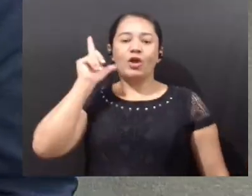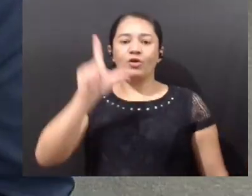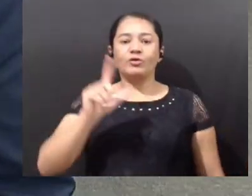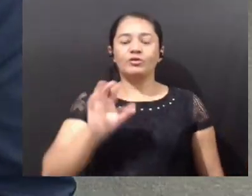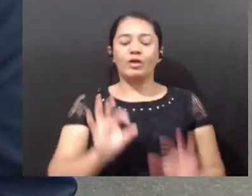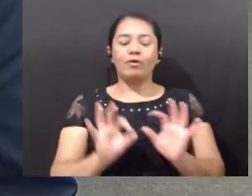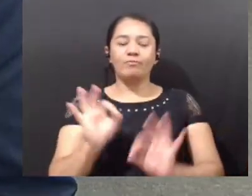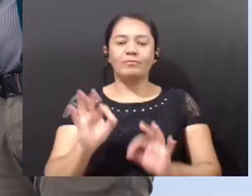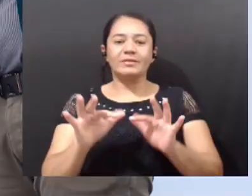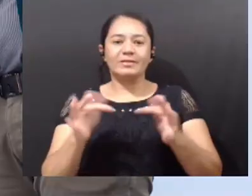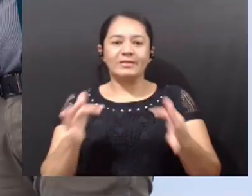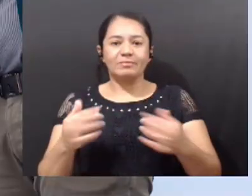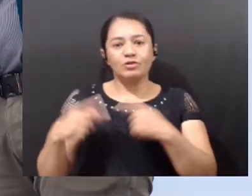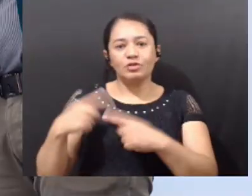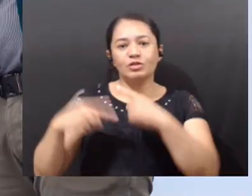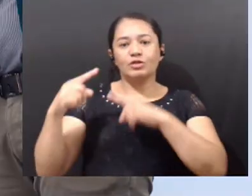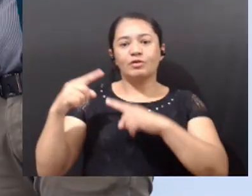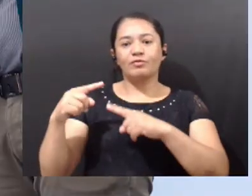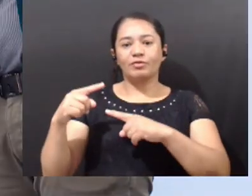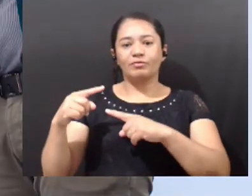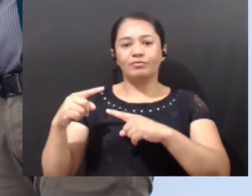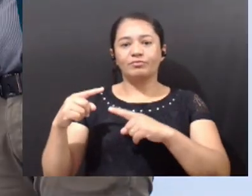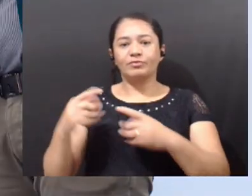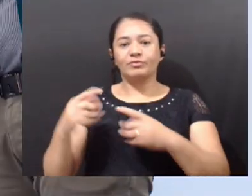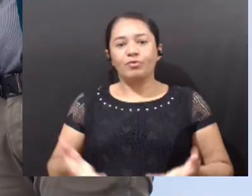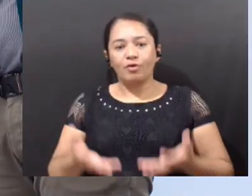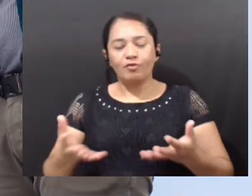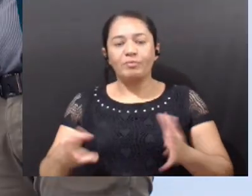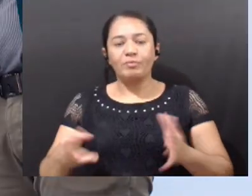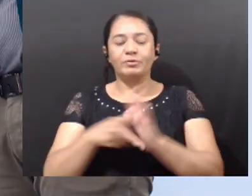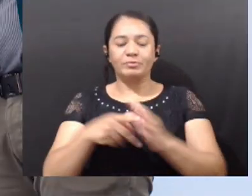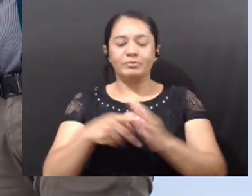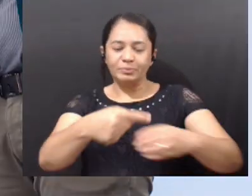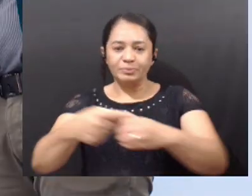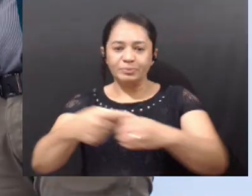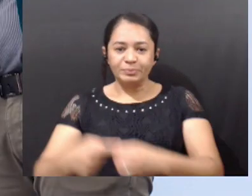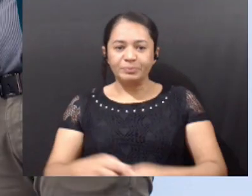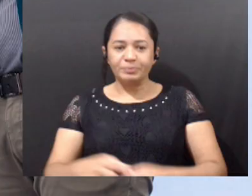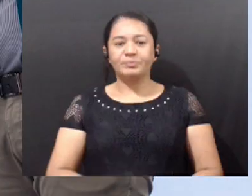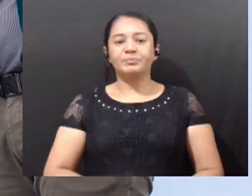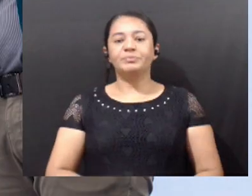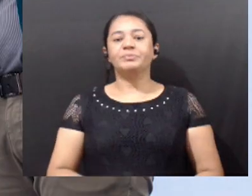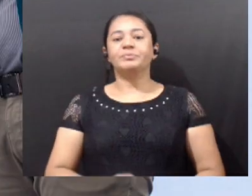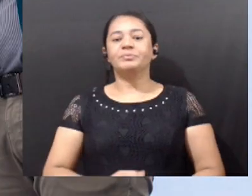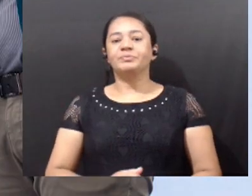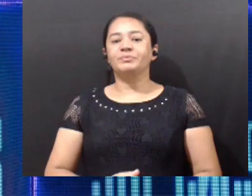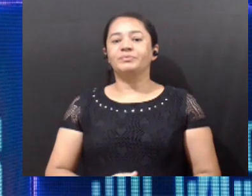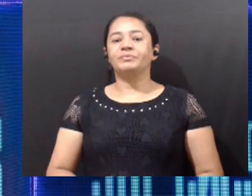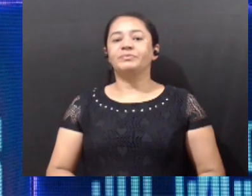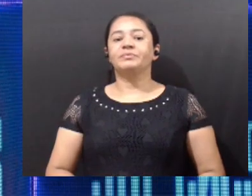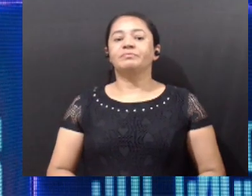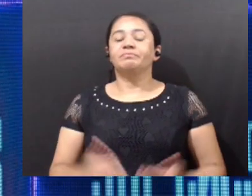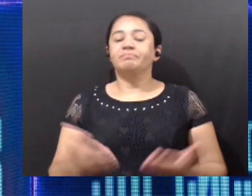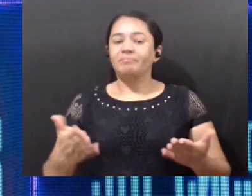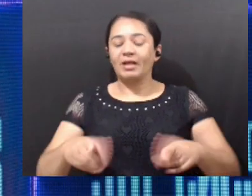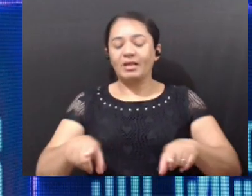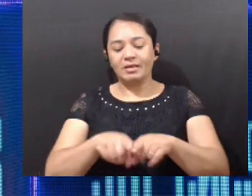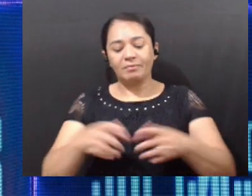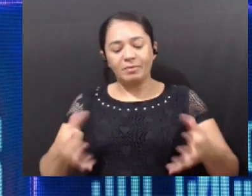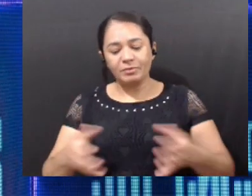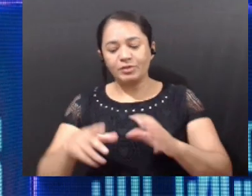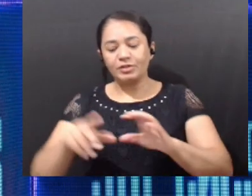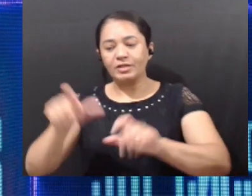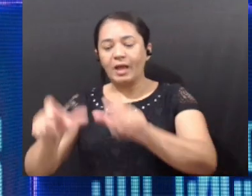desenvolver o fomento local, né? Fomentar o desenvolvimento local e prestigiar o microempreendedor que é da